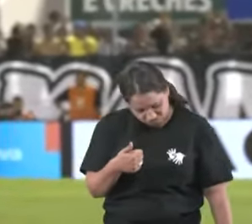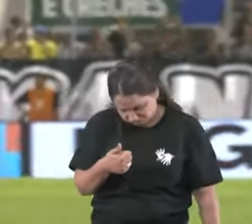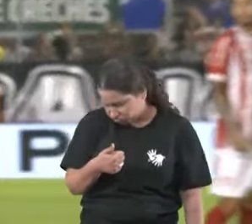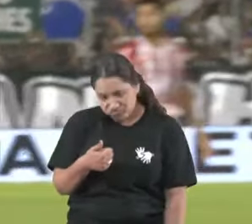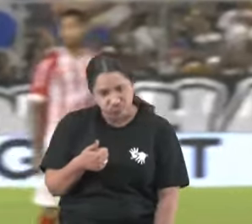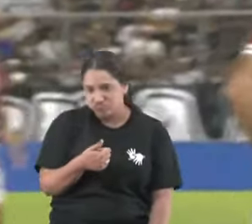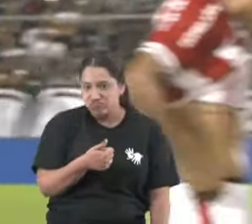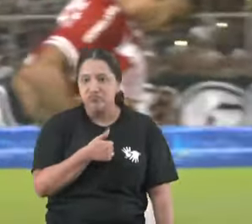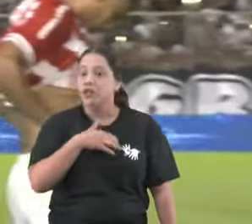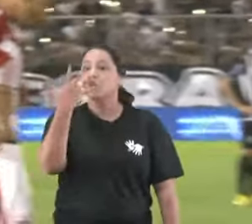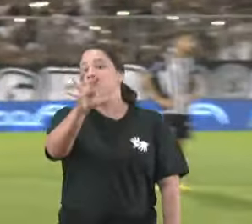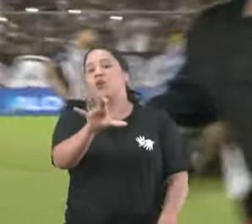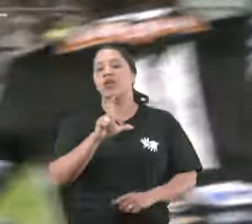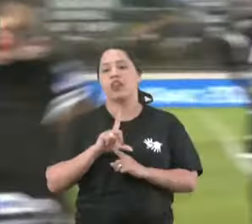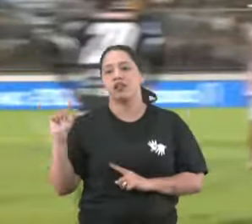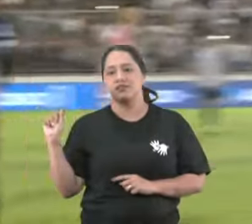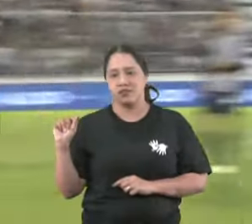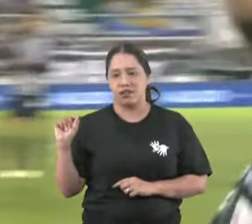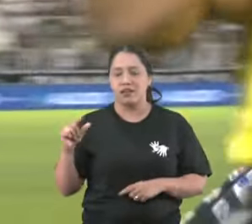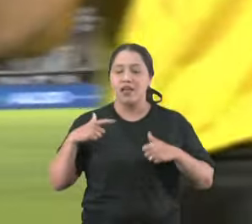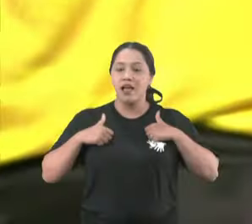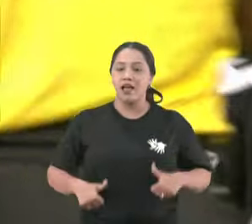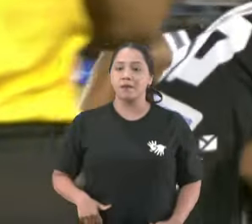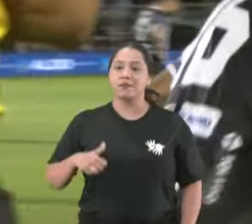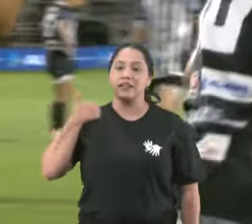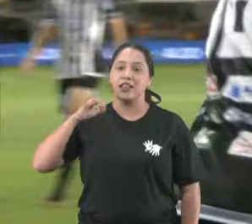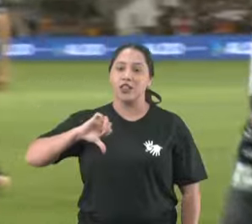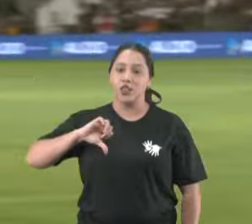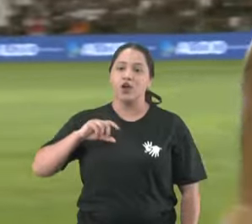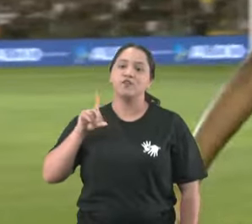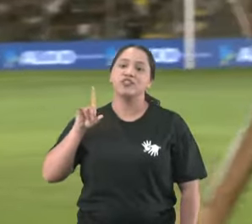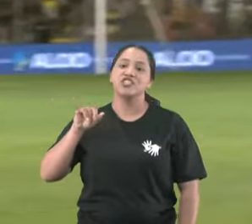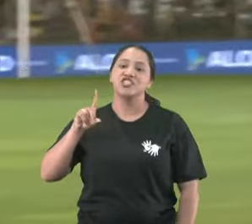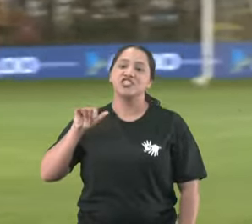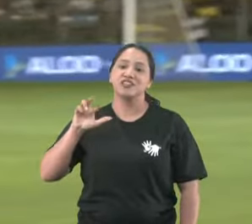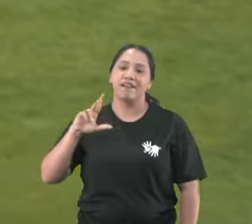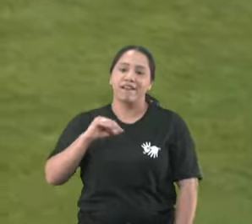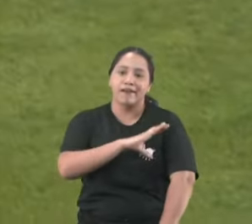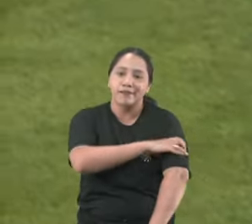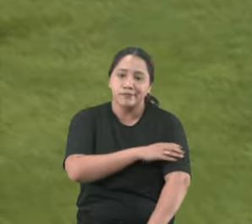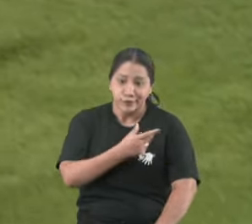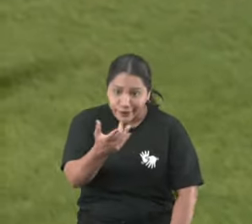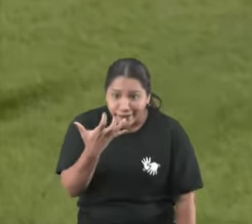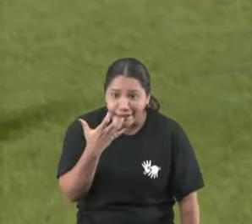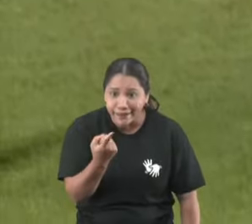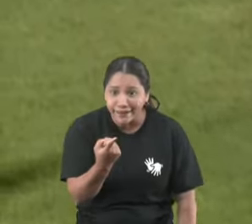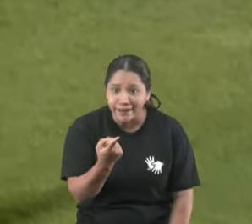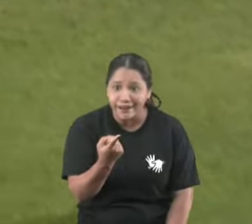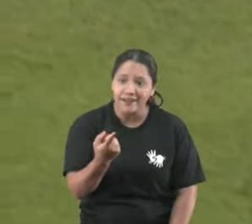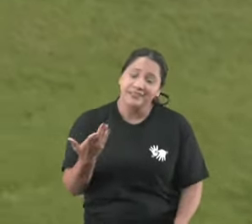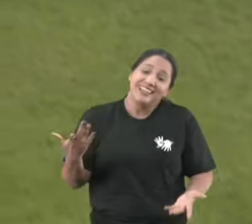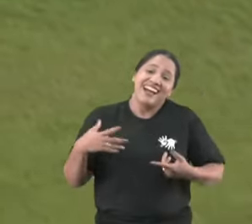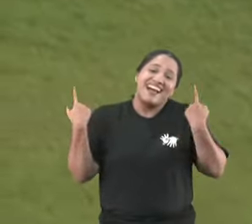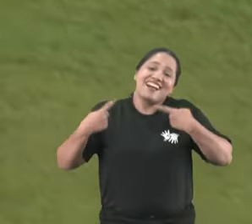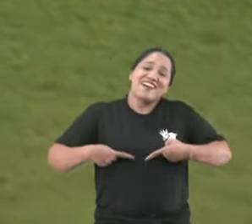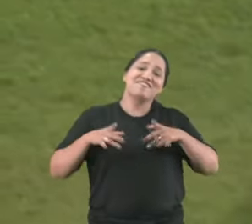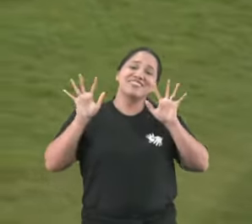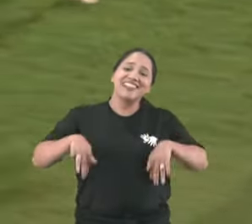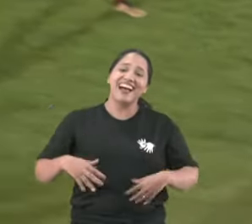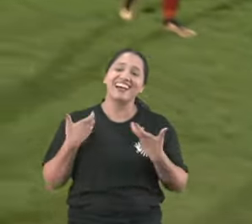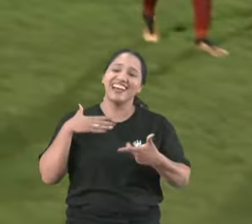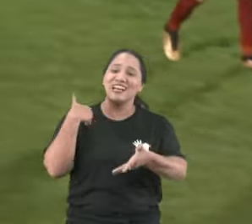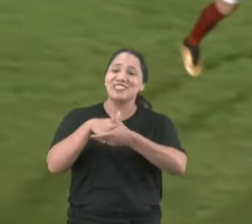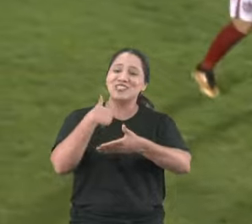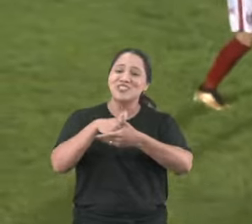Não queria sair o camisa 19 de Didira, mas quem queria, hein? Você queria, Henrique? Final, todo mundo gosta de